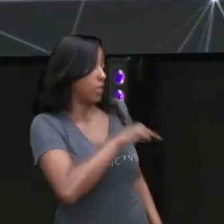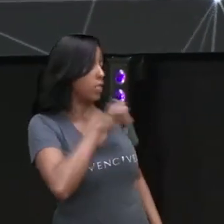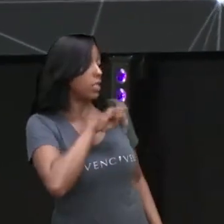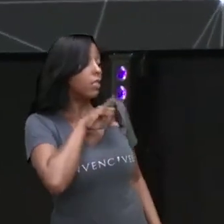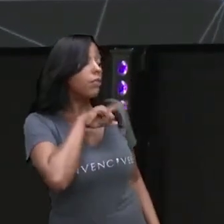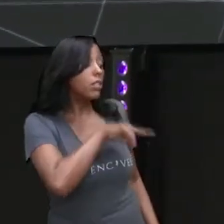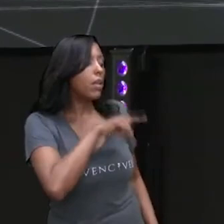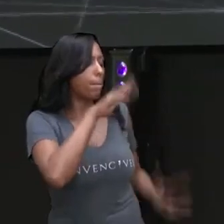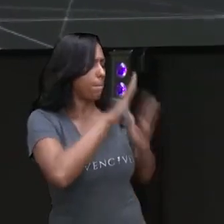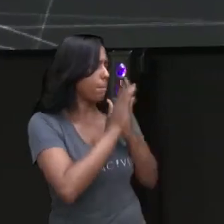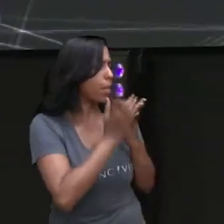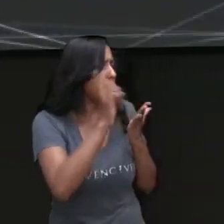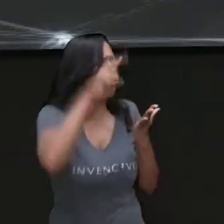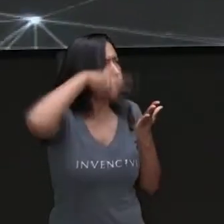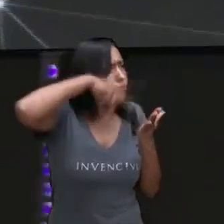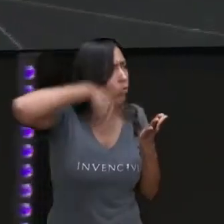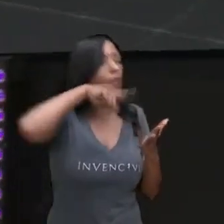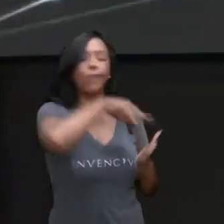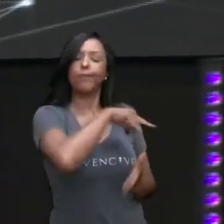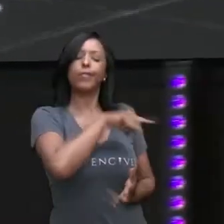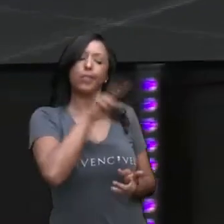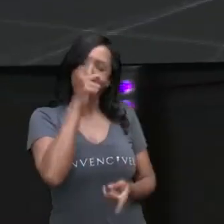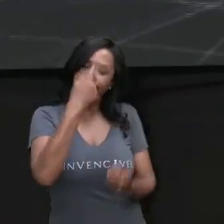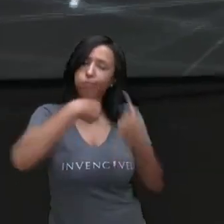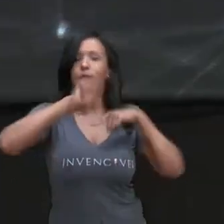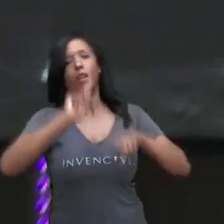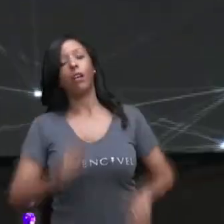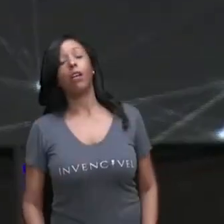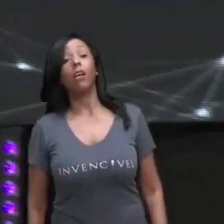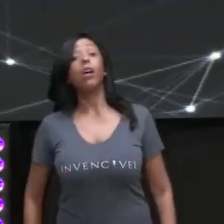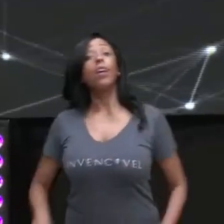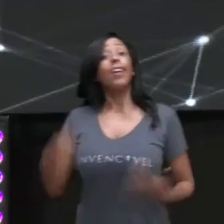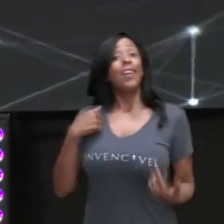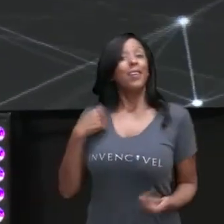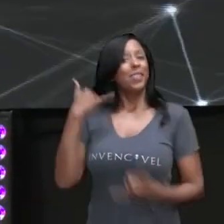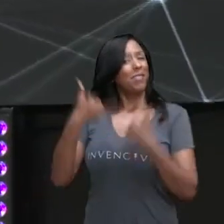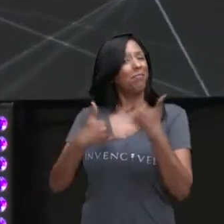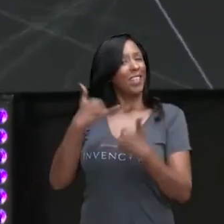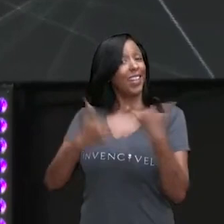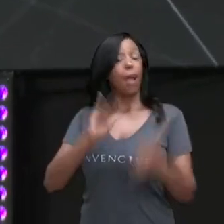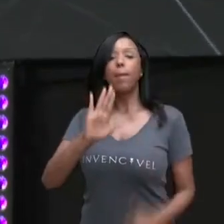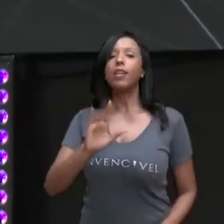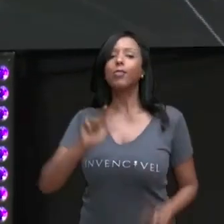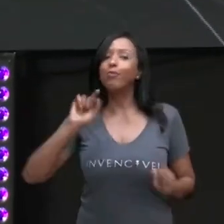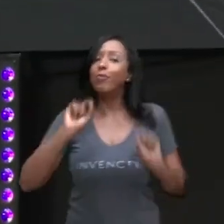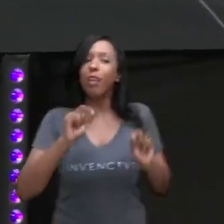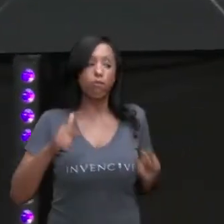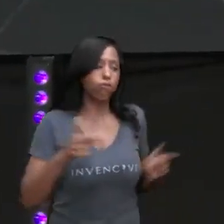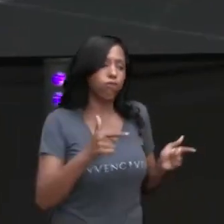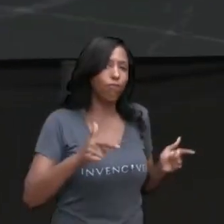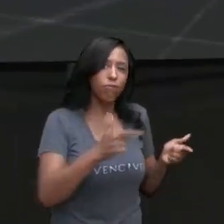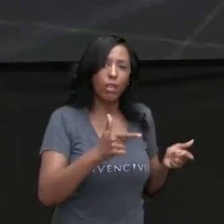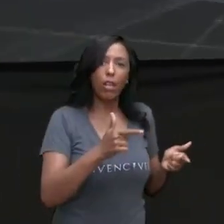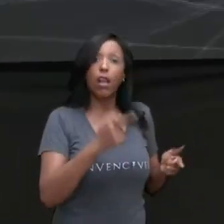você. Aí eu brincava assim, claro que era só uma brincadeira, mas era uma provocação para